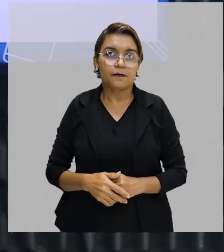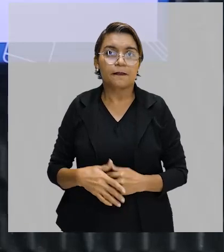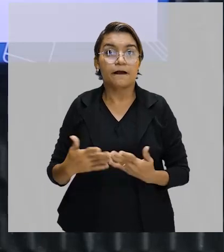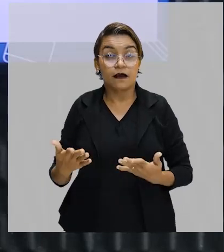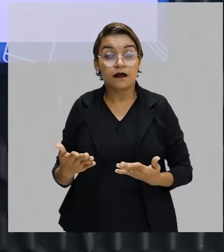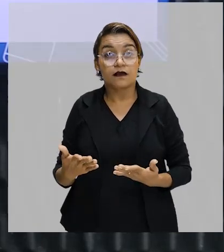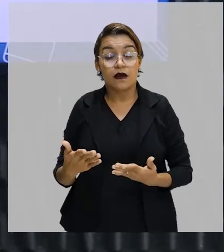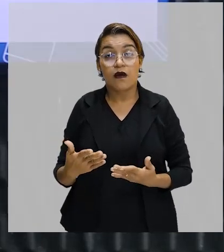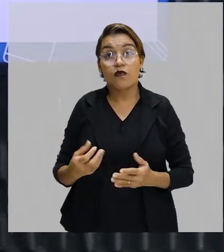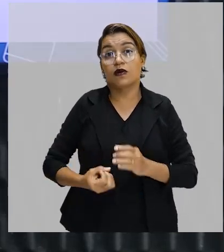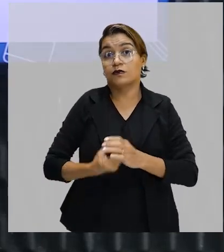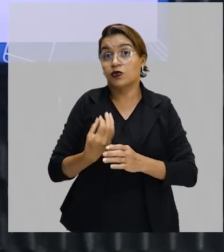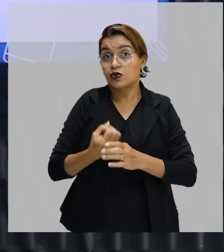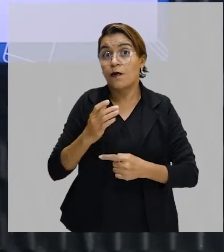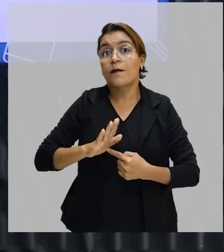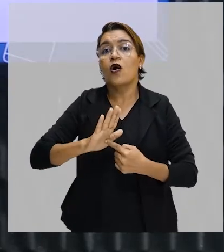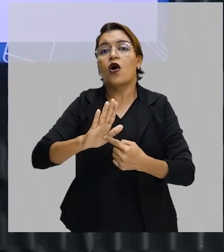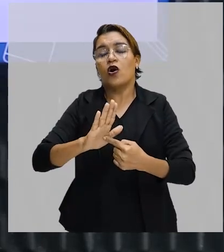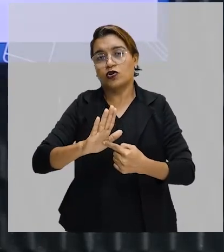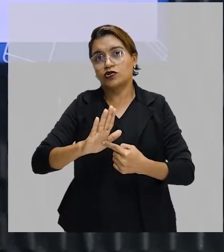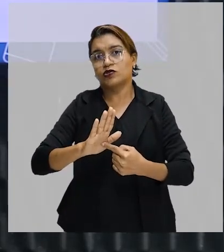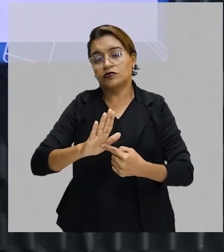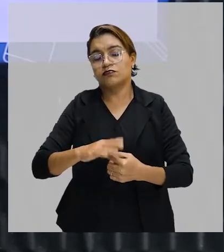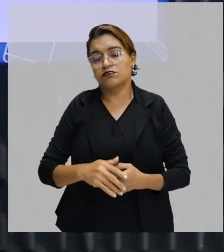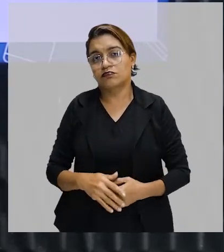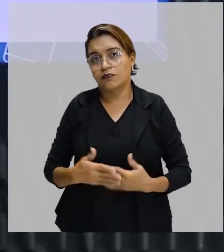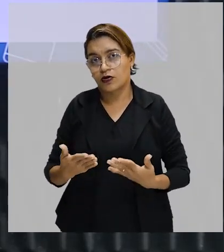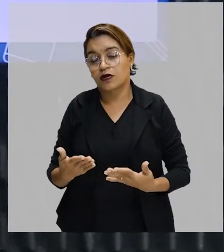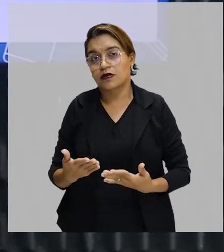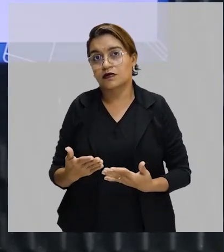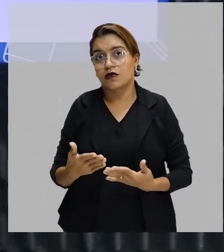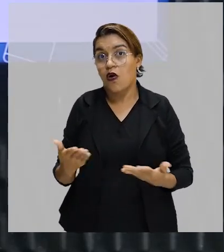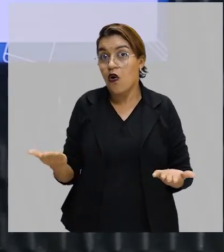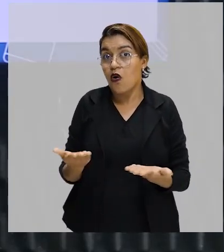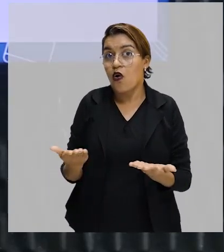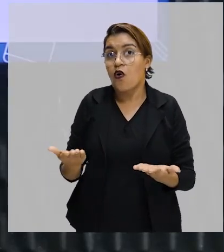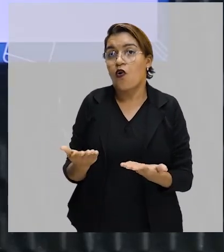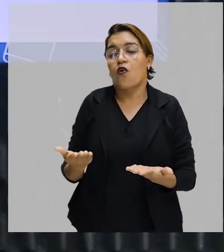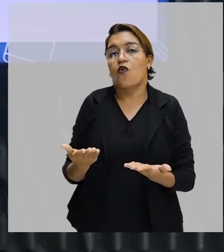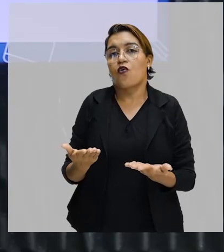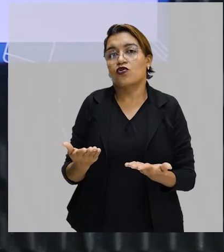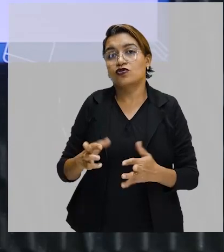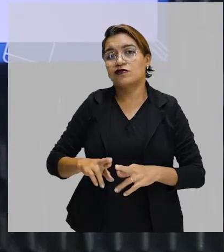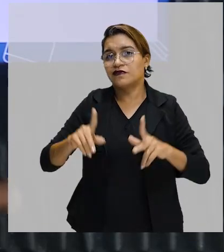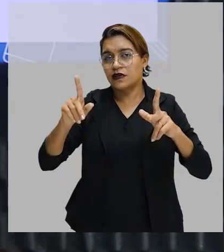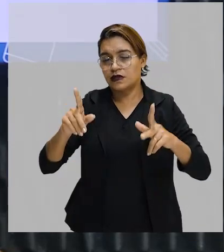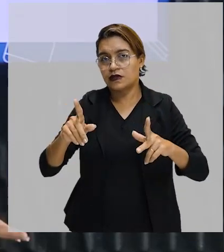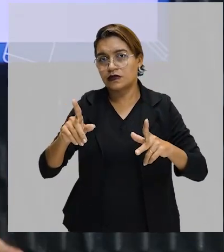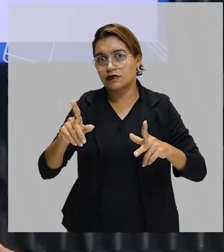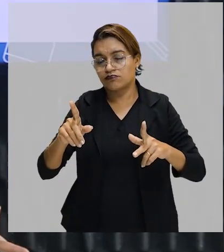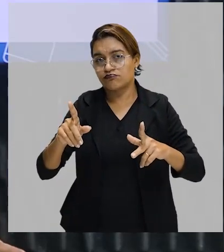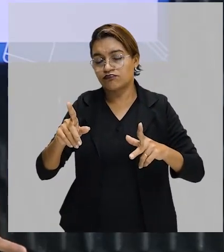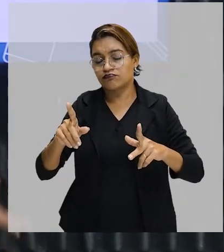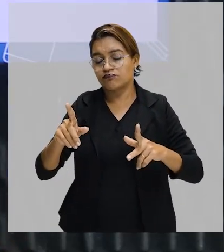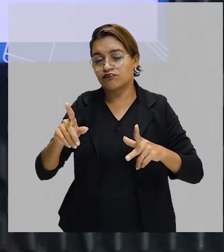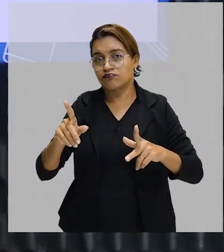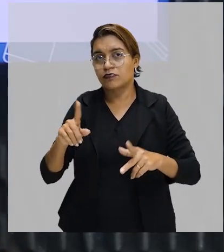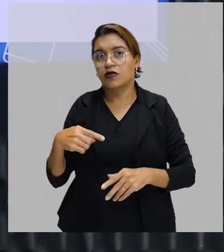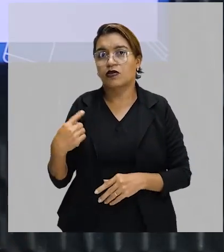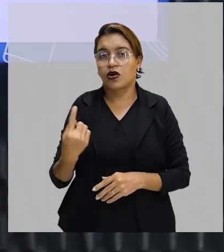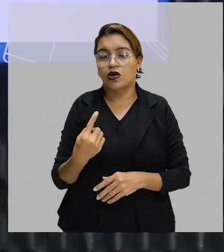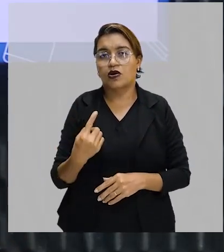pelo menos nas Produções né porque na prática hoje eles brigam por um pedaço de terra tomamos tudo o que era deles